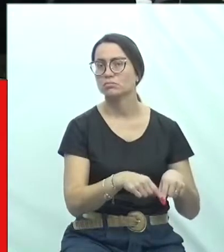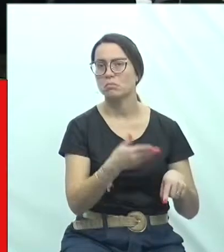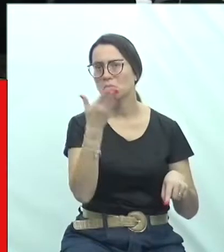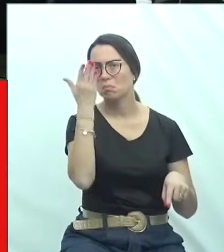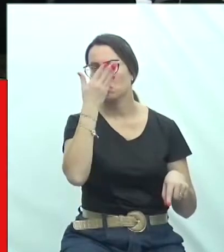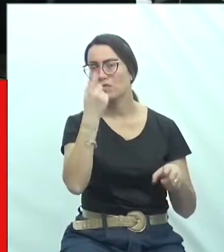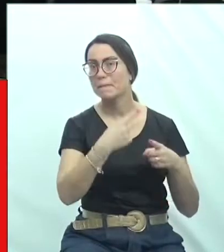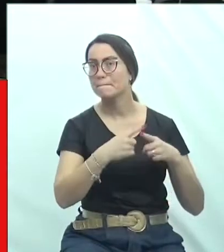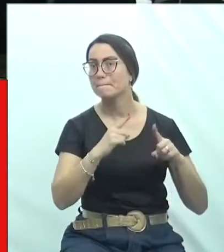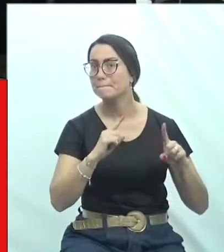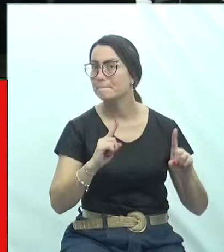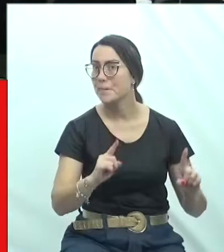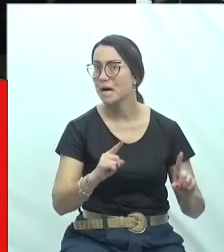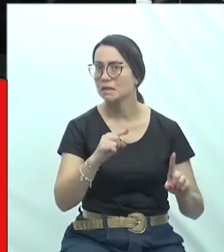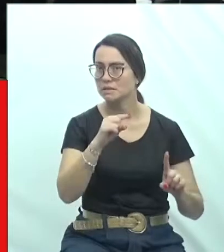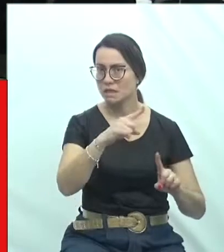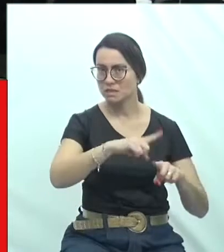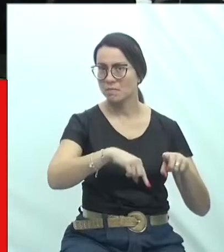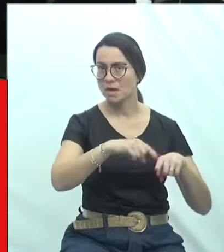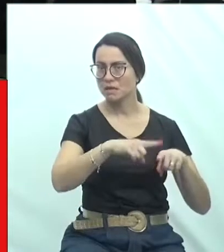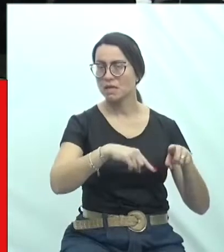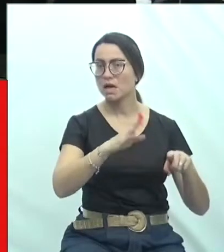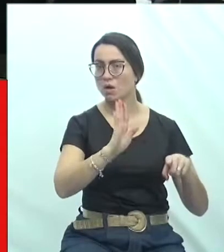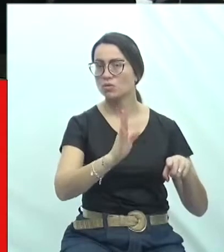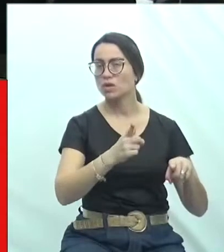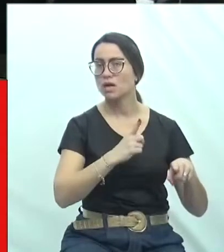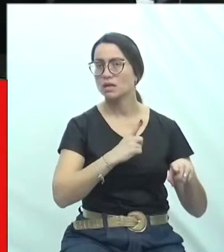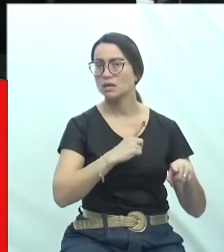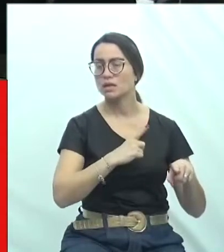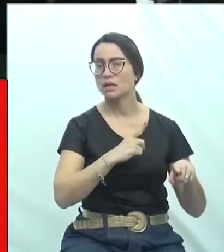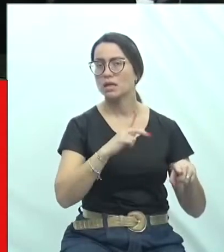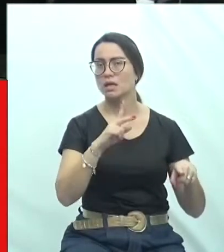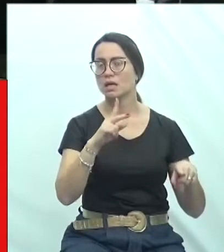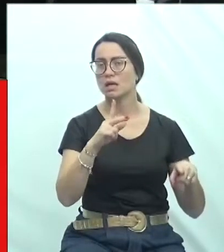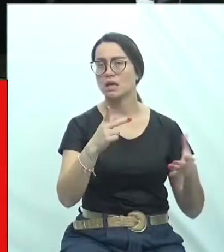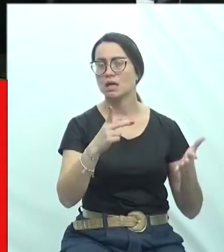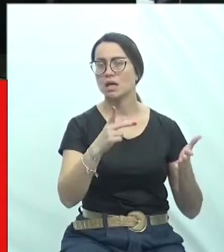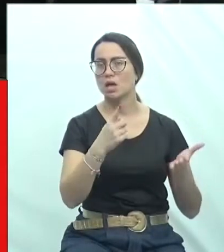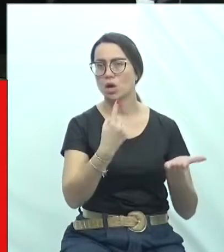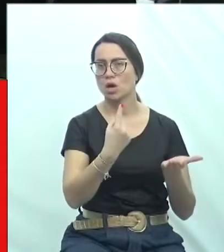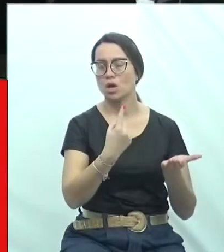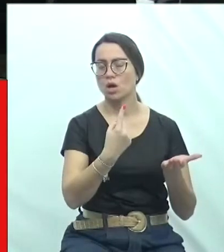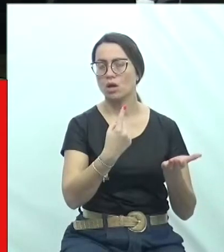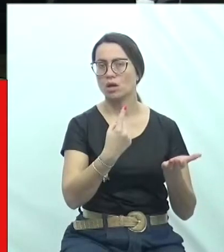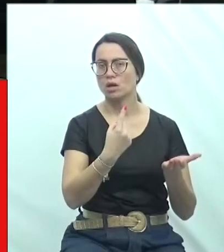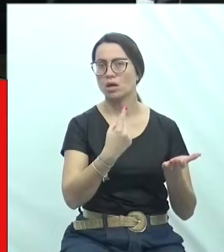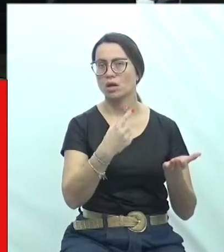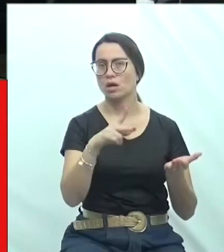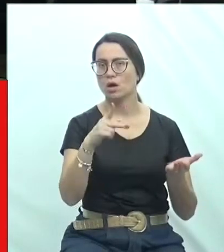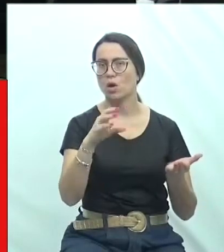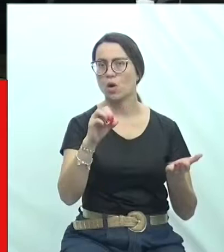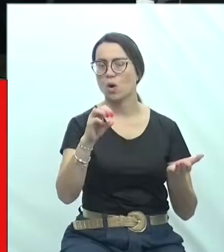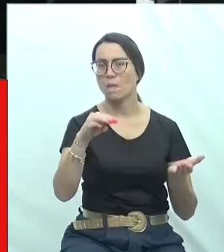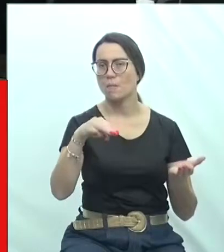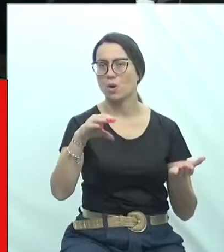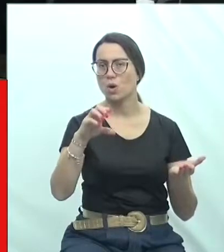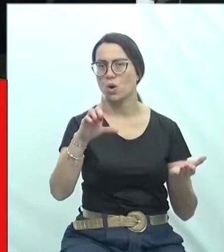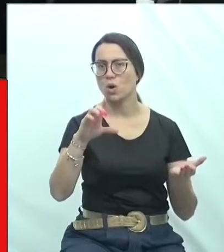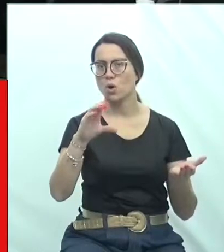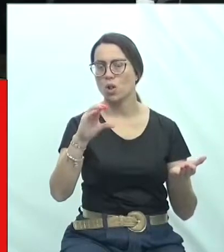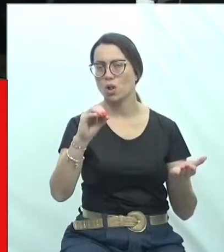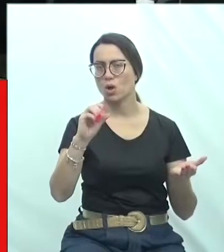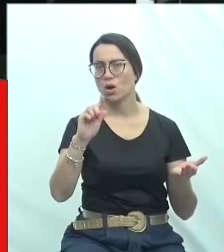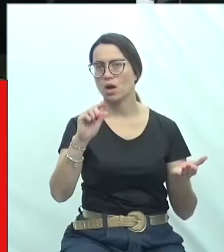peça, ela é homologada pela Kazan? Essa ali? Essa pecinha ali, volta a peça, por favor.